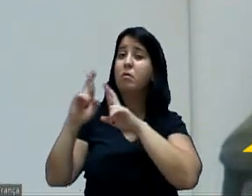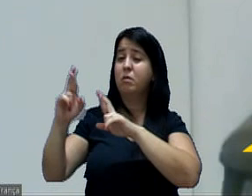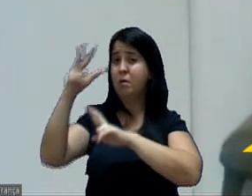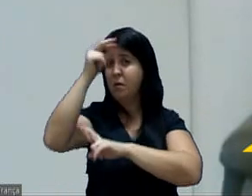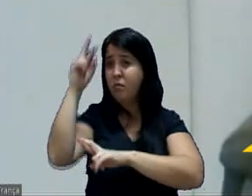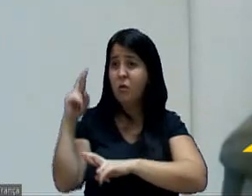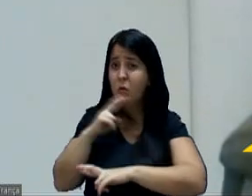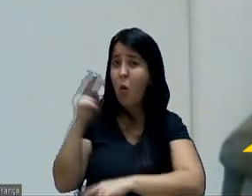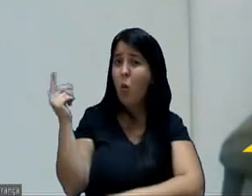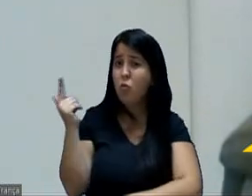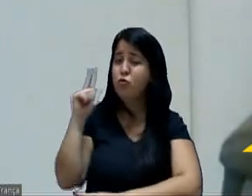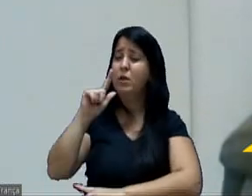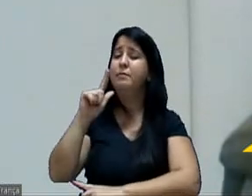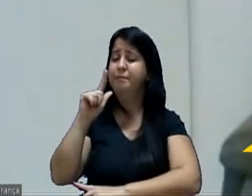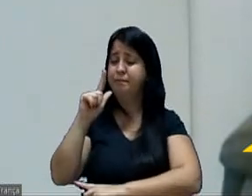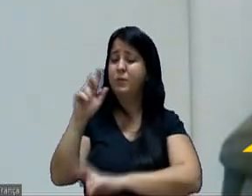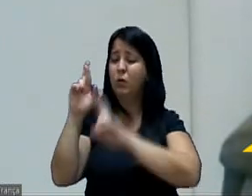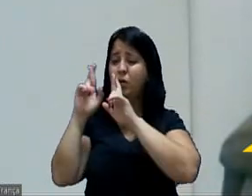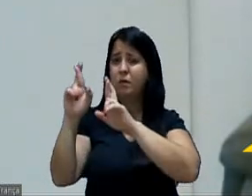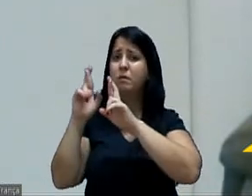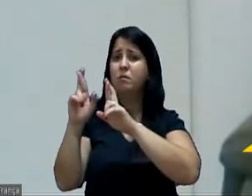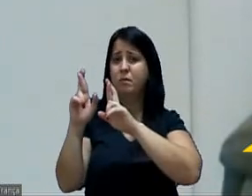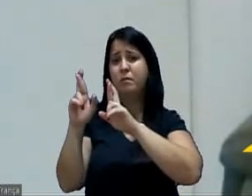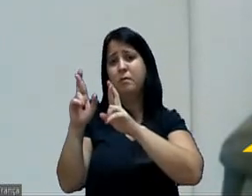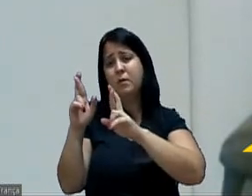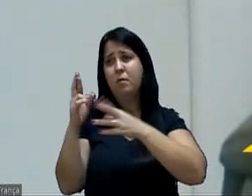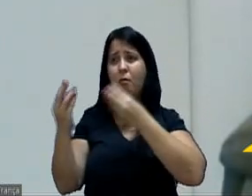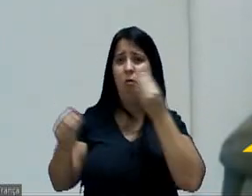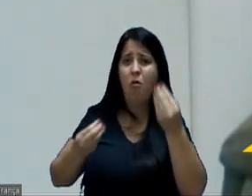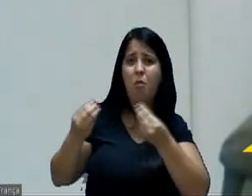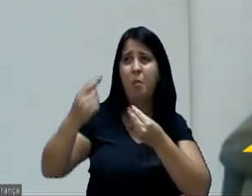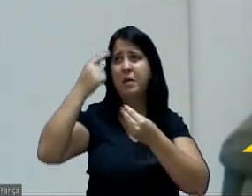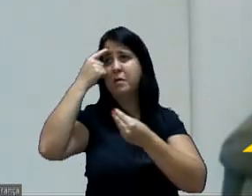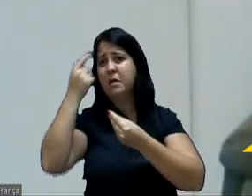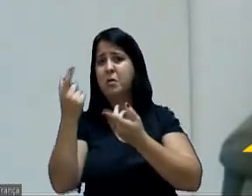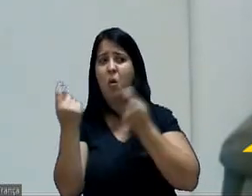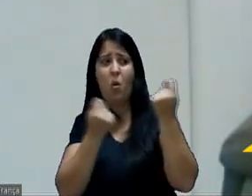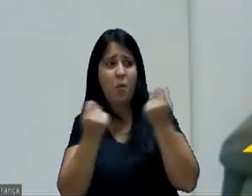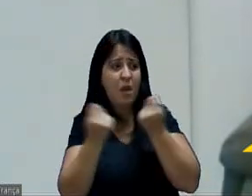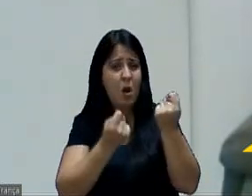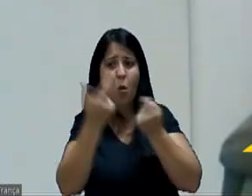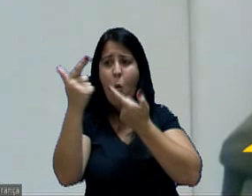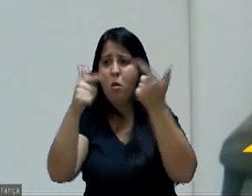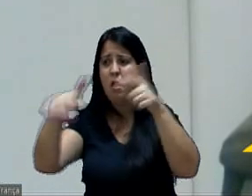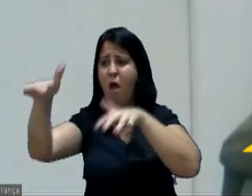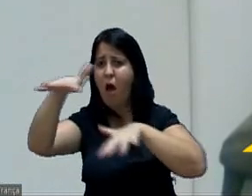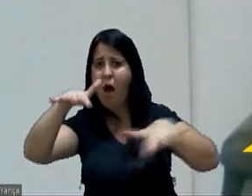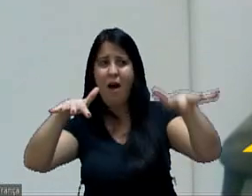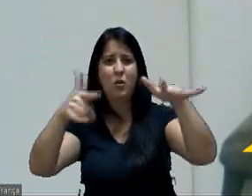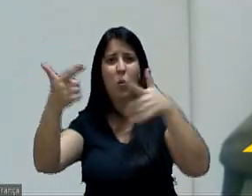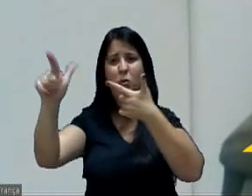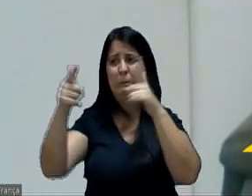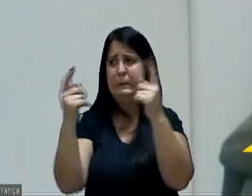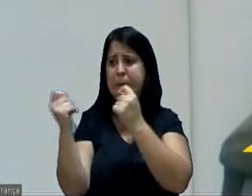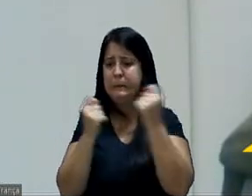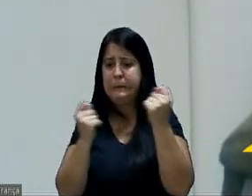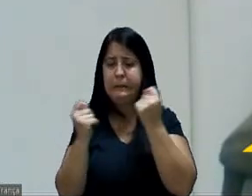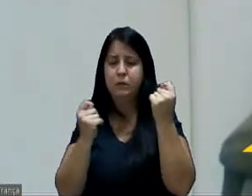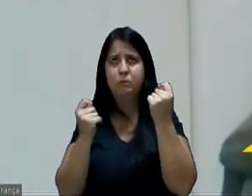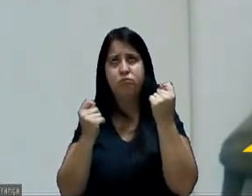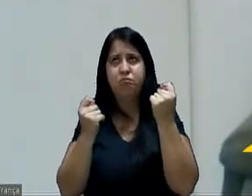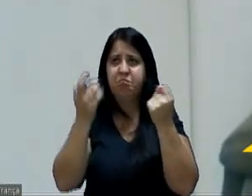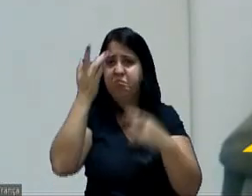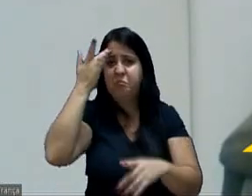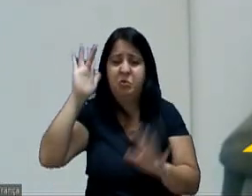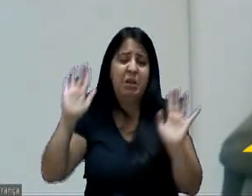ache uma saída, inclusive cortando de outras áreas, entendeu? De obras, de SAI, da URB, sei